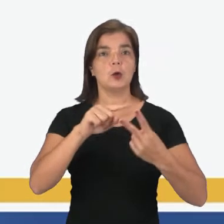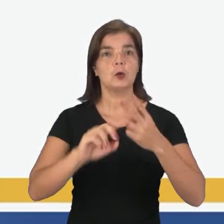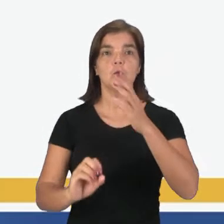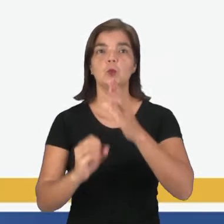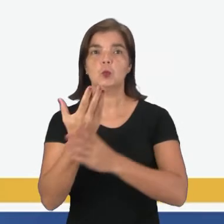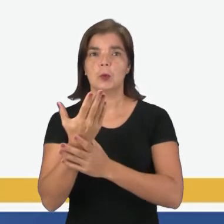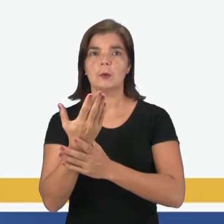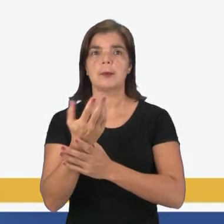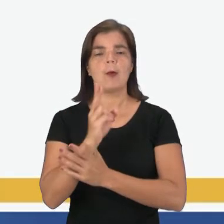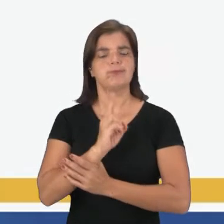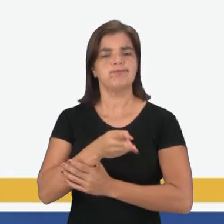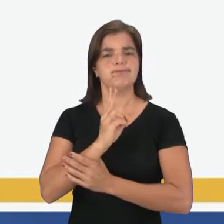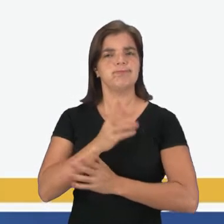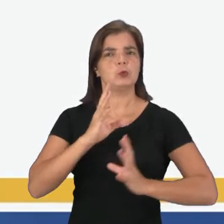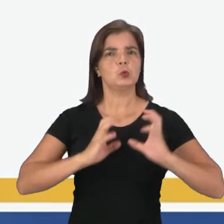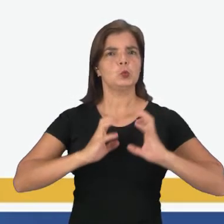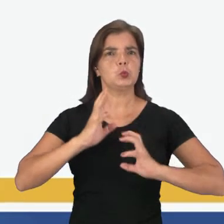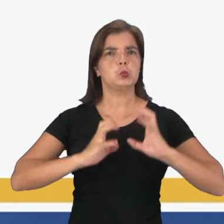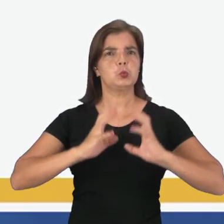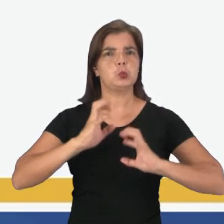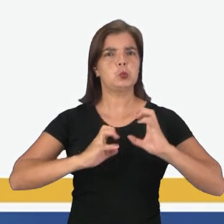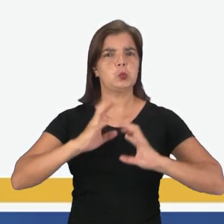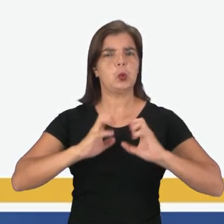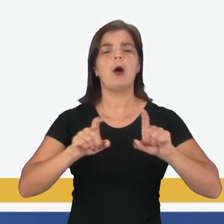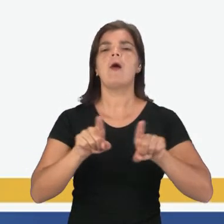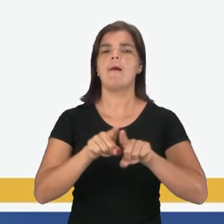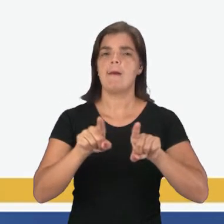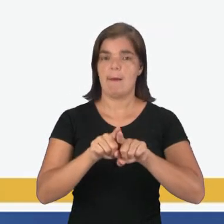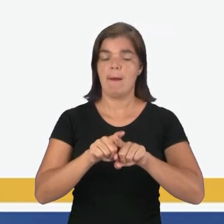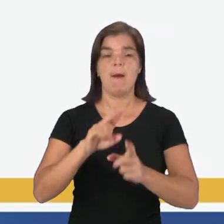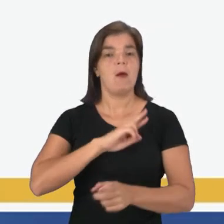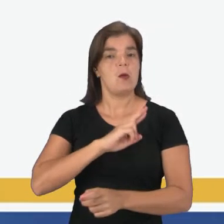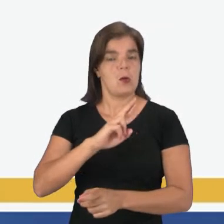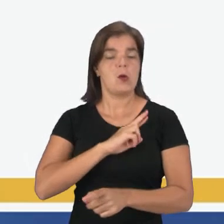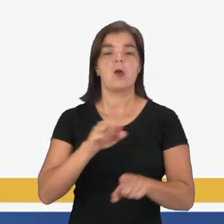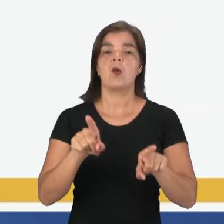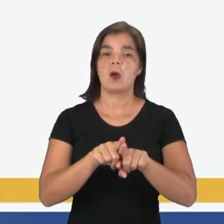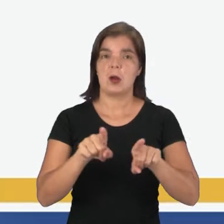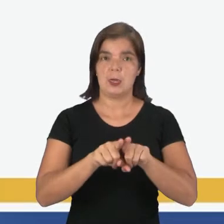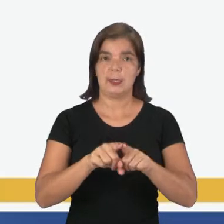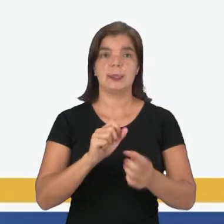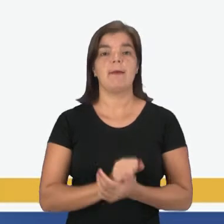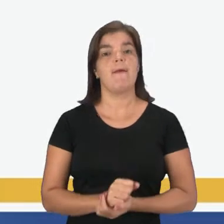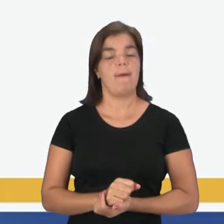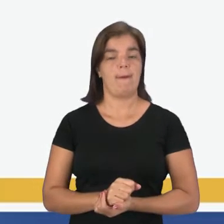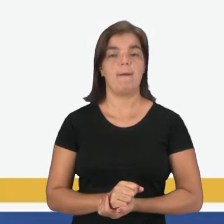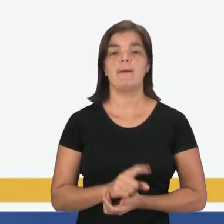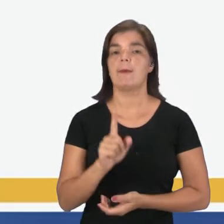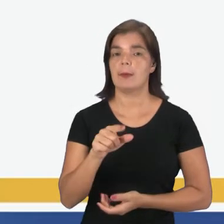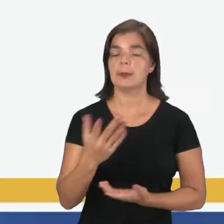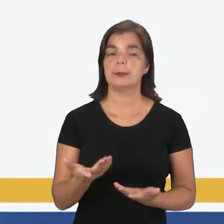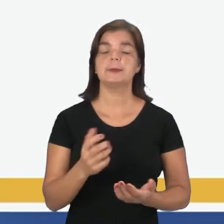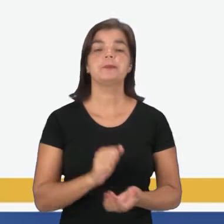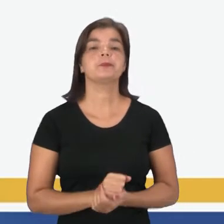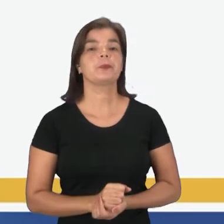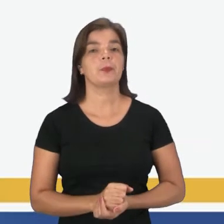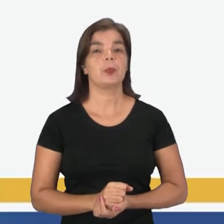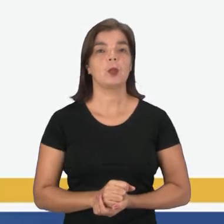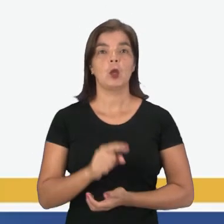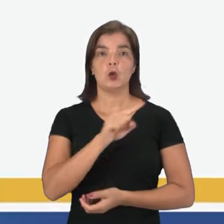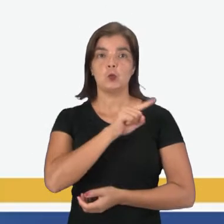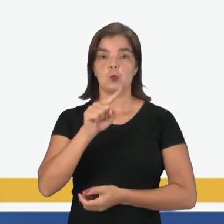duas divindades que estão permanentemente em conflito. Uma religião dualista, para eles o transcendente